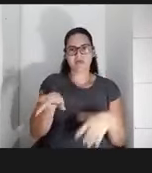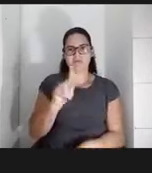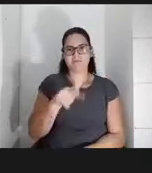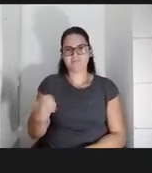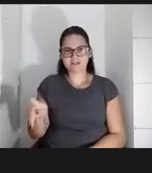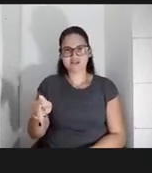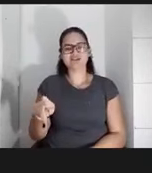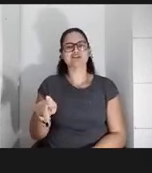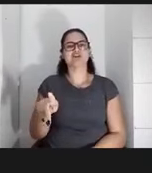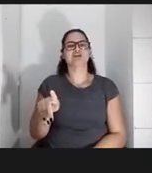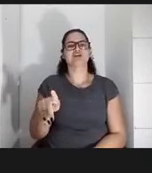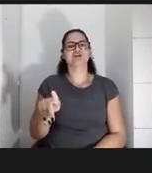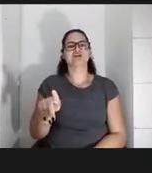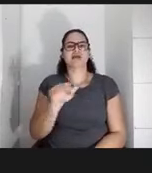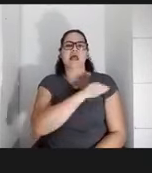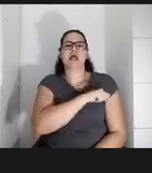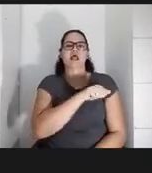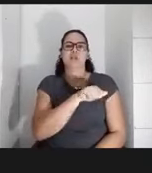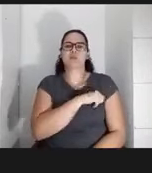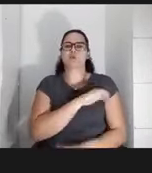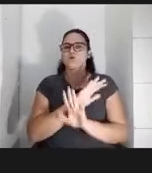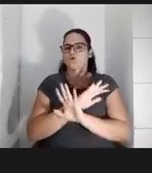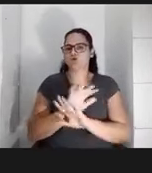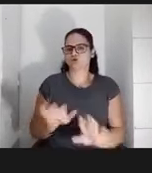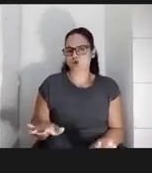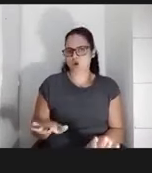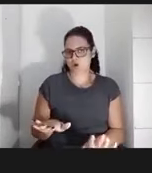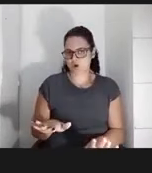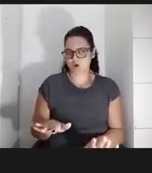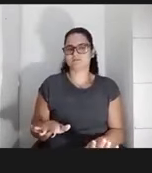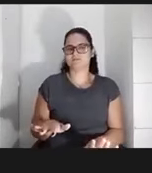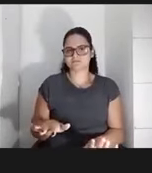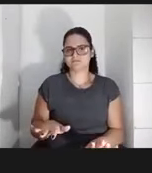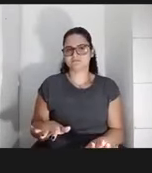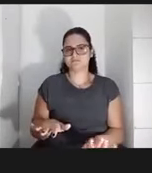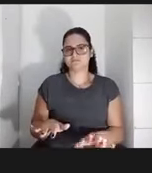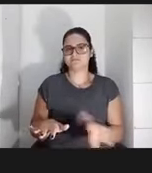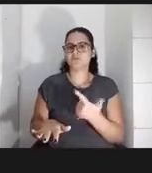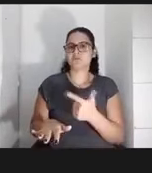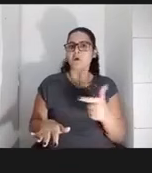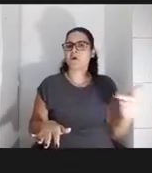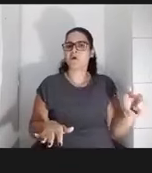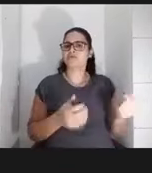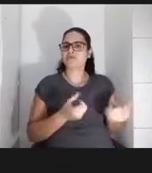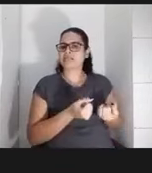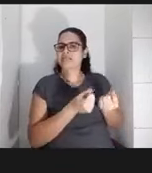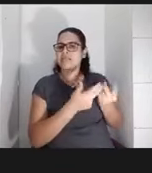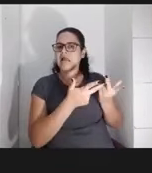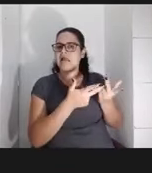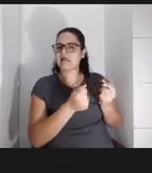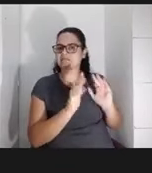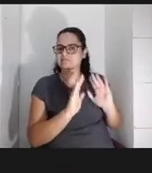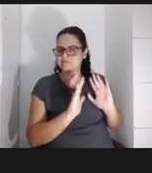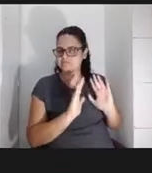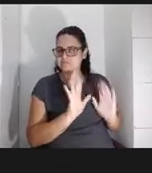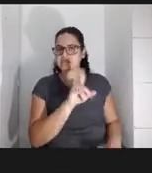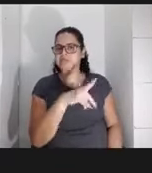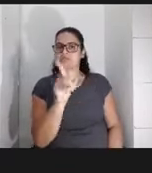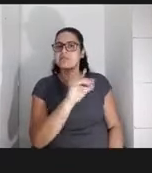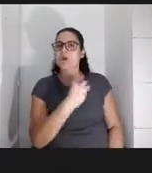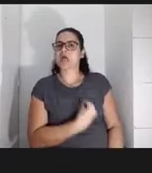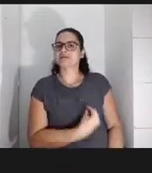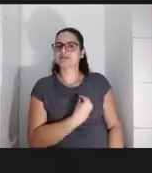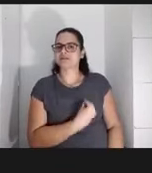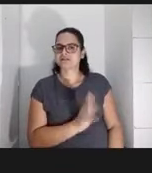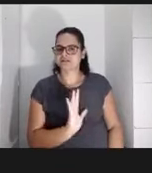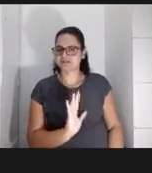dizer, professores e alunos, como se o mais da escola não existisse. E é lamentável, mas eu